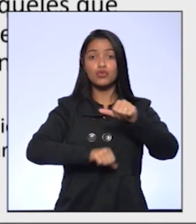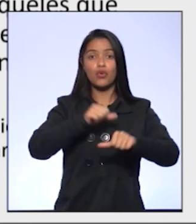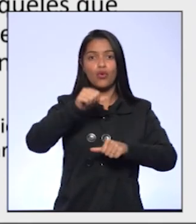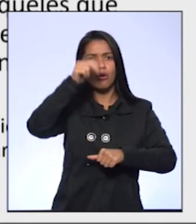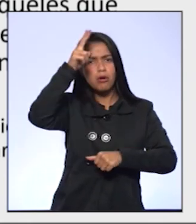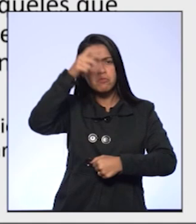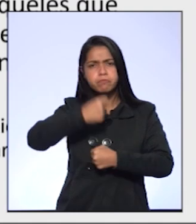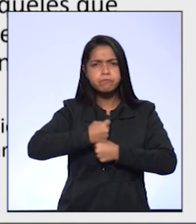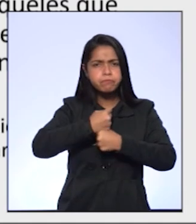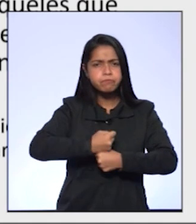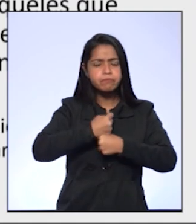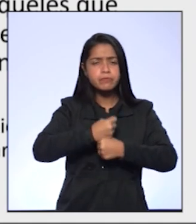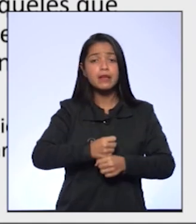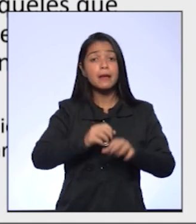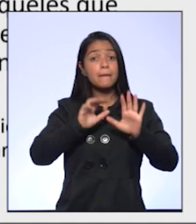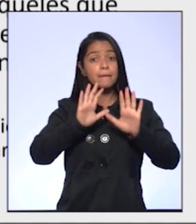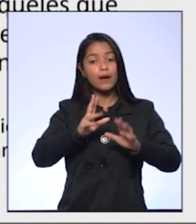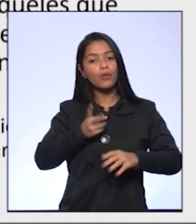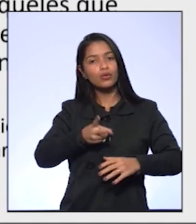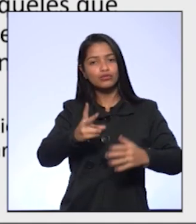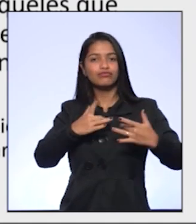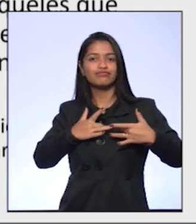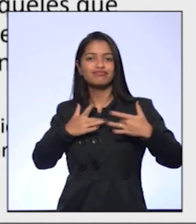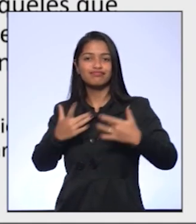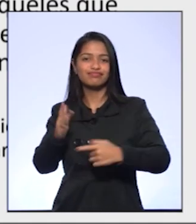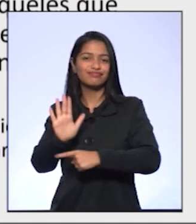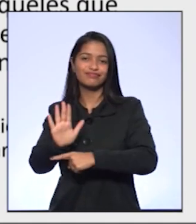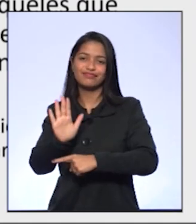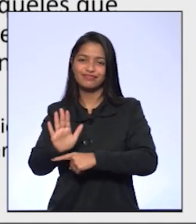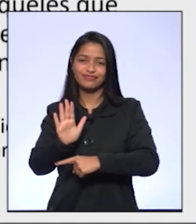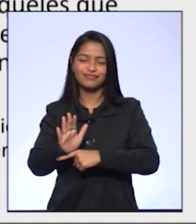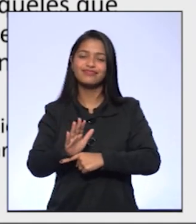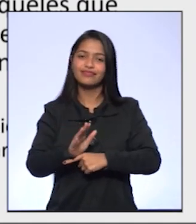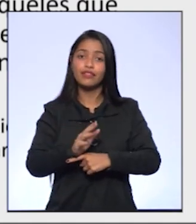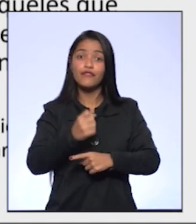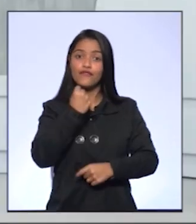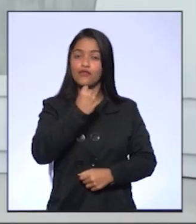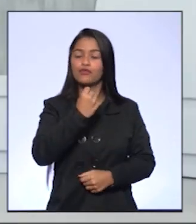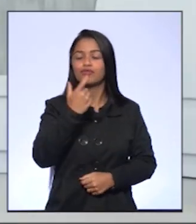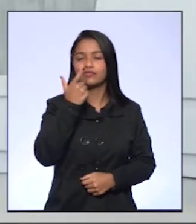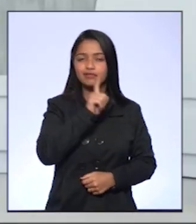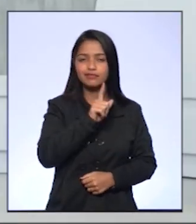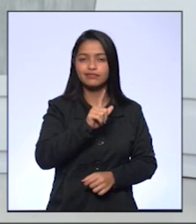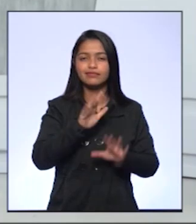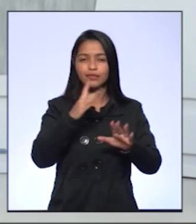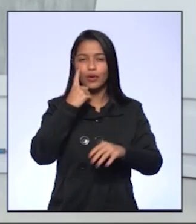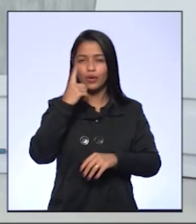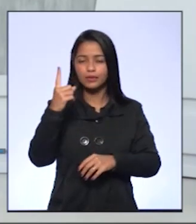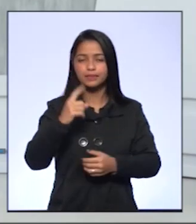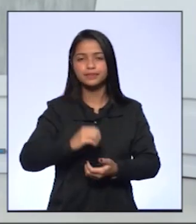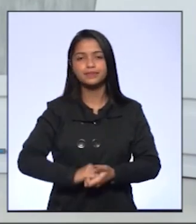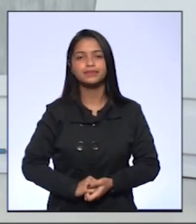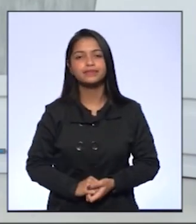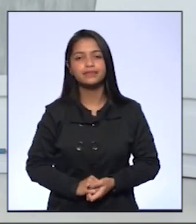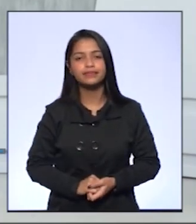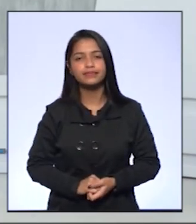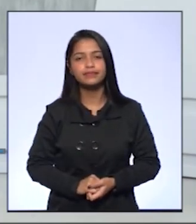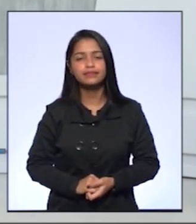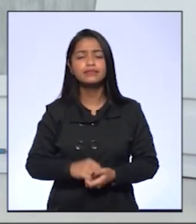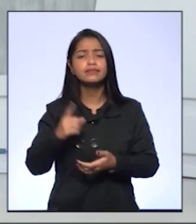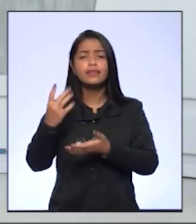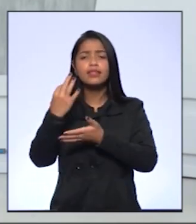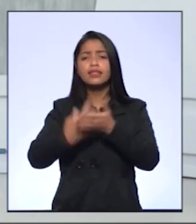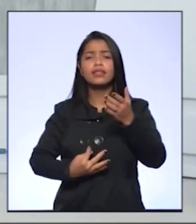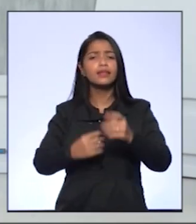vocação caritativa primitiva, mas a fortaleceu. O que ele está querendo falar comigo? Vamos lá. Gente, ele está falando nesse